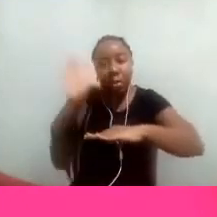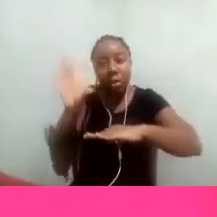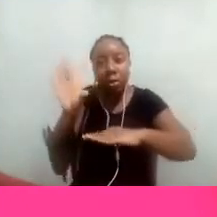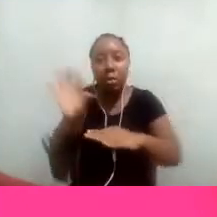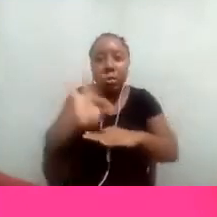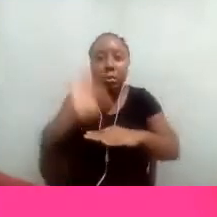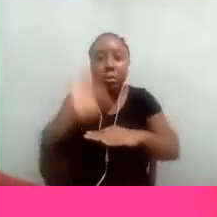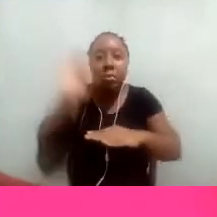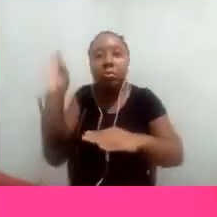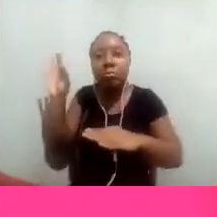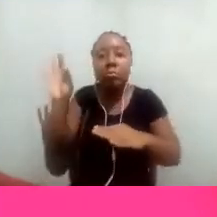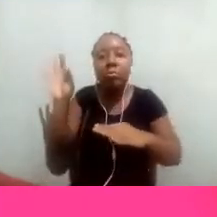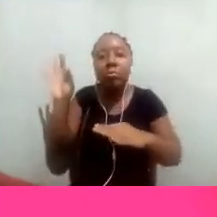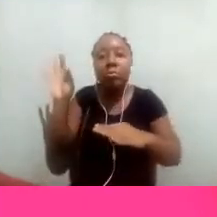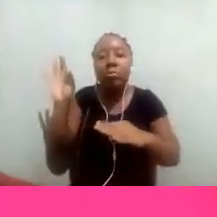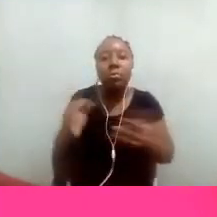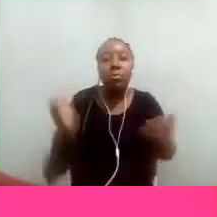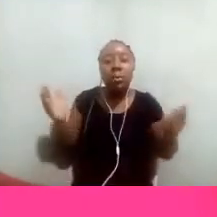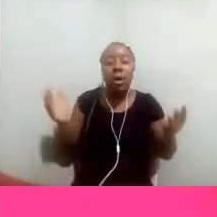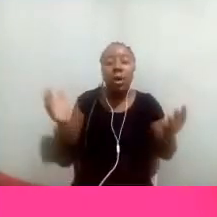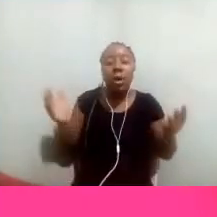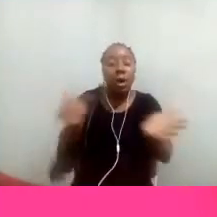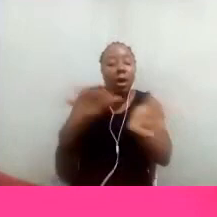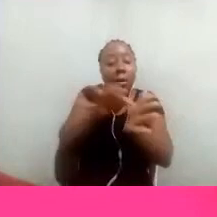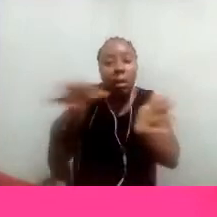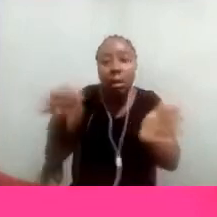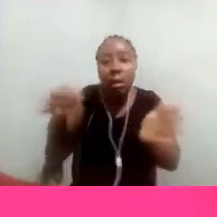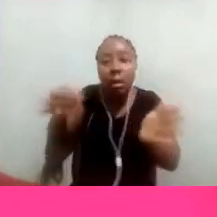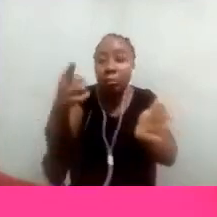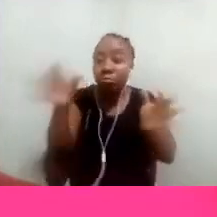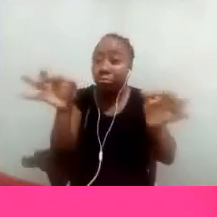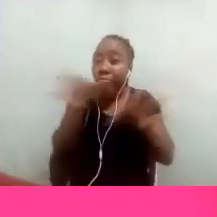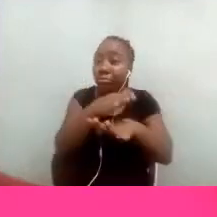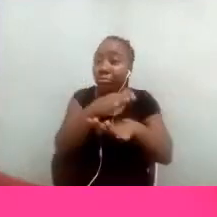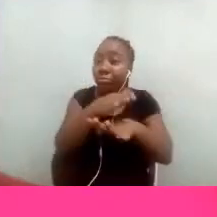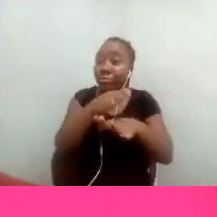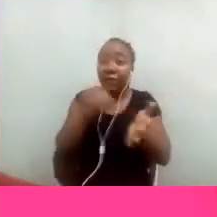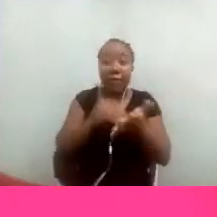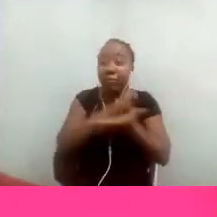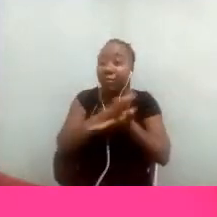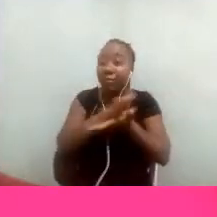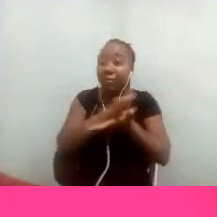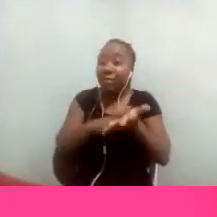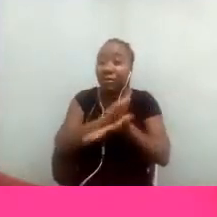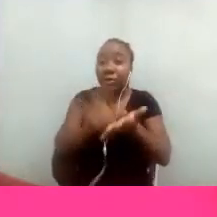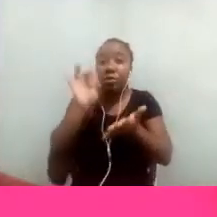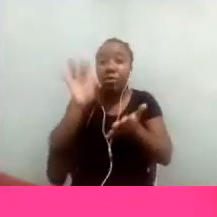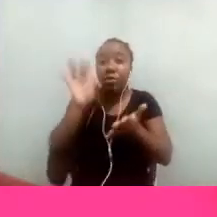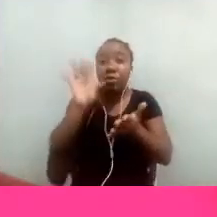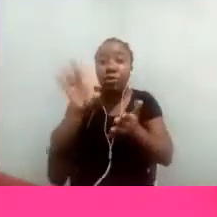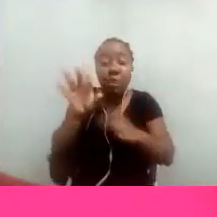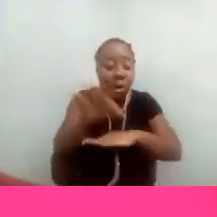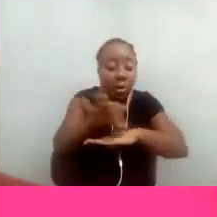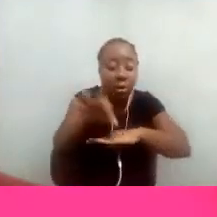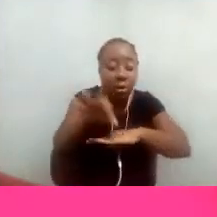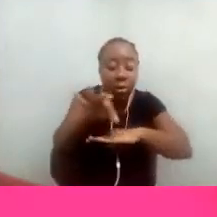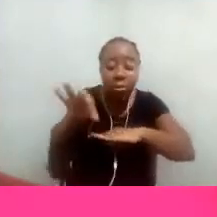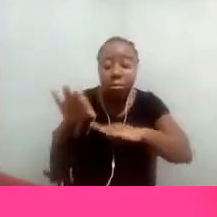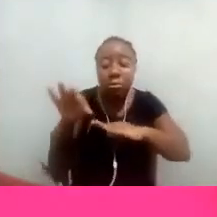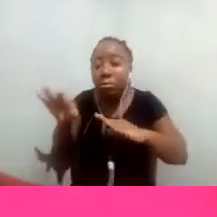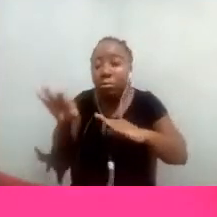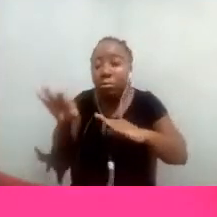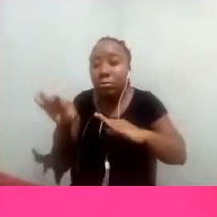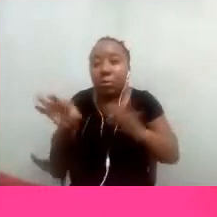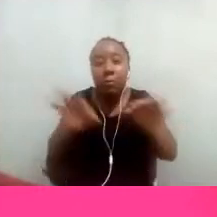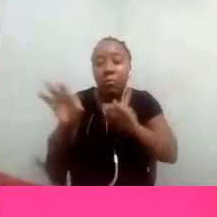destaquei. E a página 1 eu acabei, não tem mais nada nela, a não ser o gabarito. Então, eu pego o gabarito e deixo